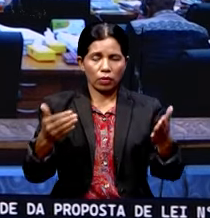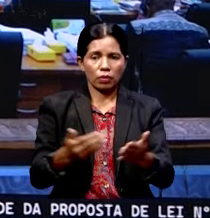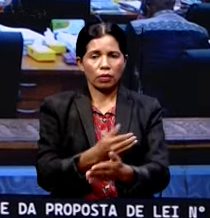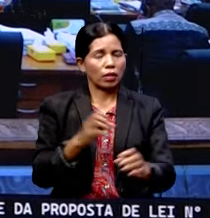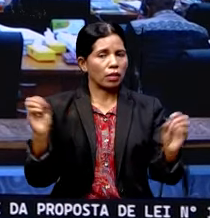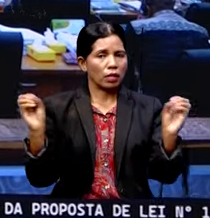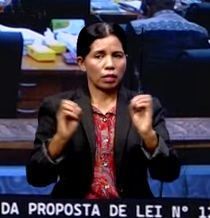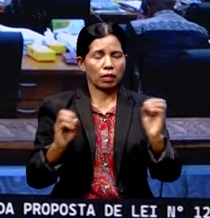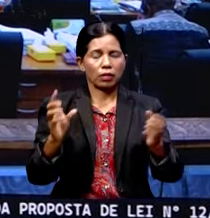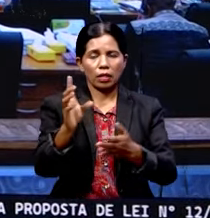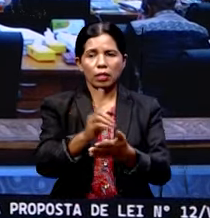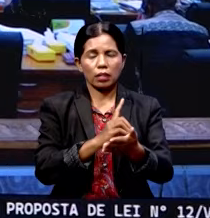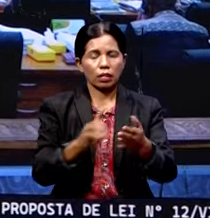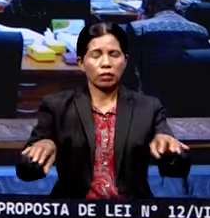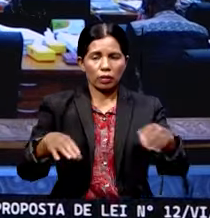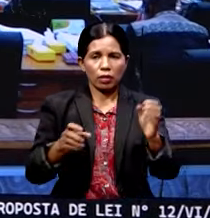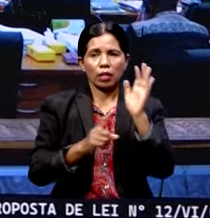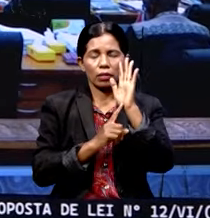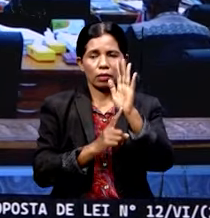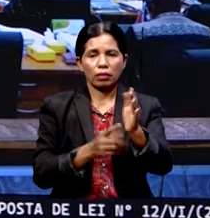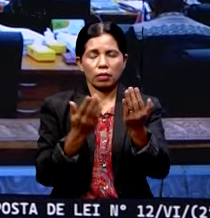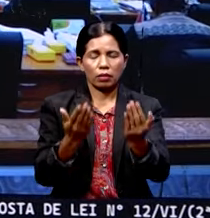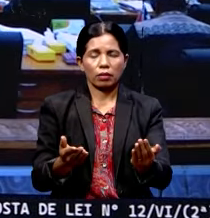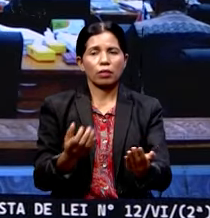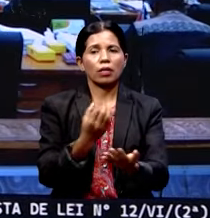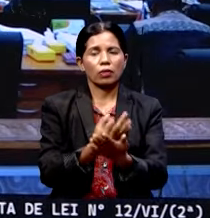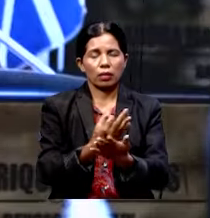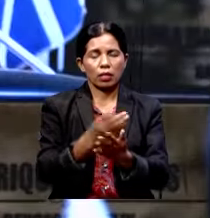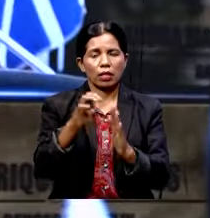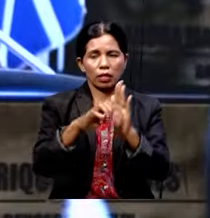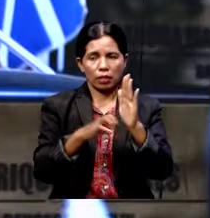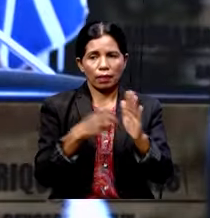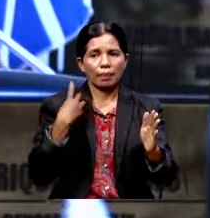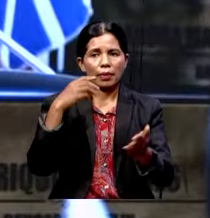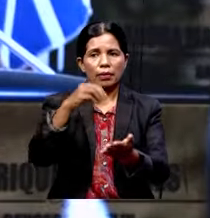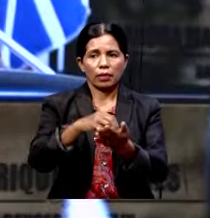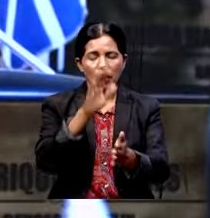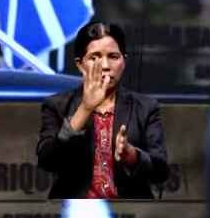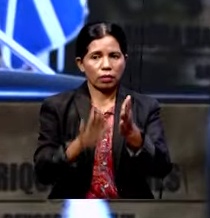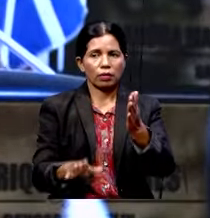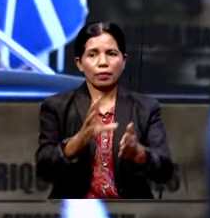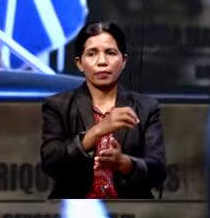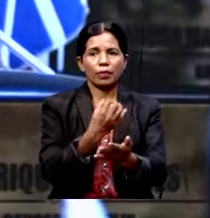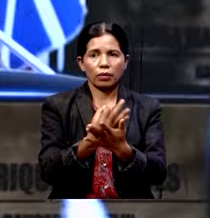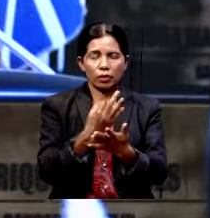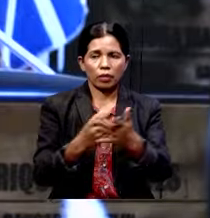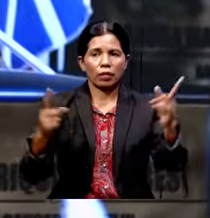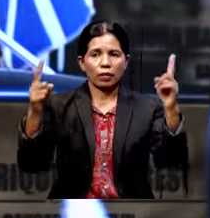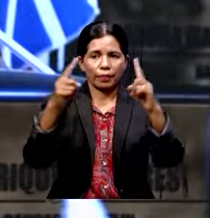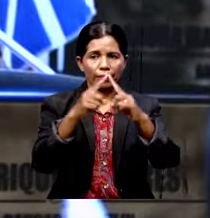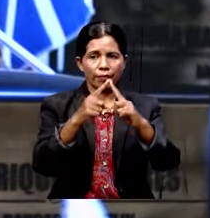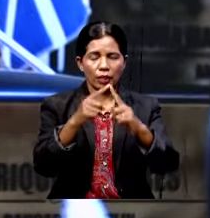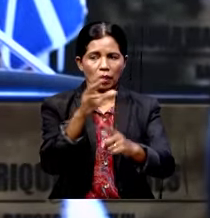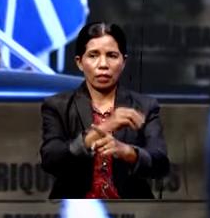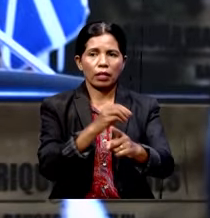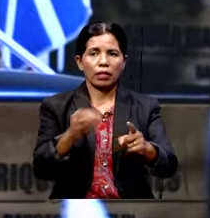la iha descrição serviço pode atora despesa estado. Ainda nem a mim proponho a tu elimina a alocação orçamento ba ia